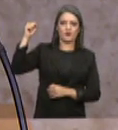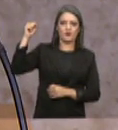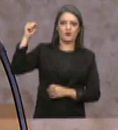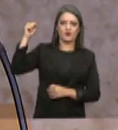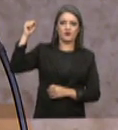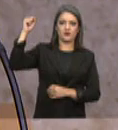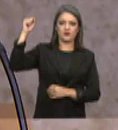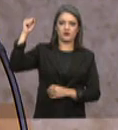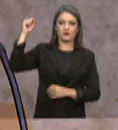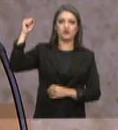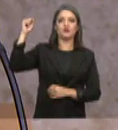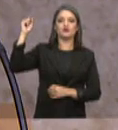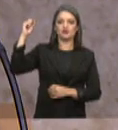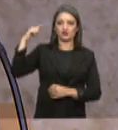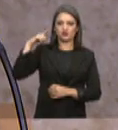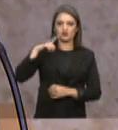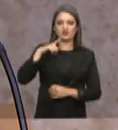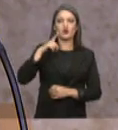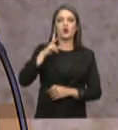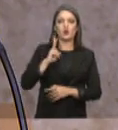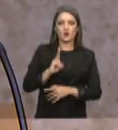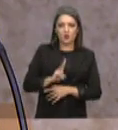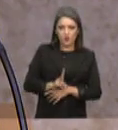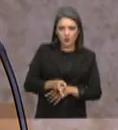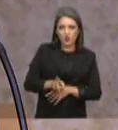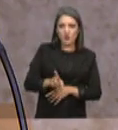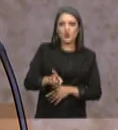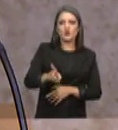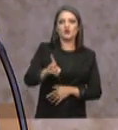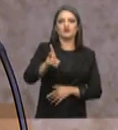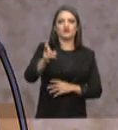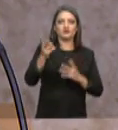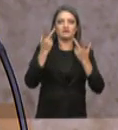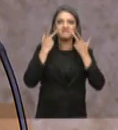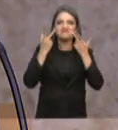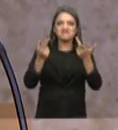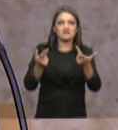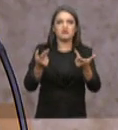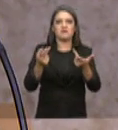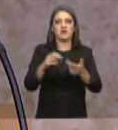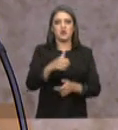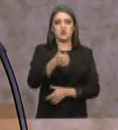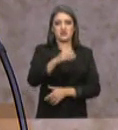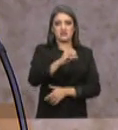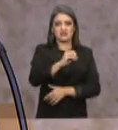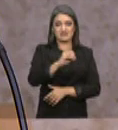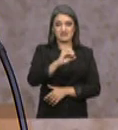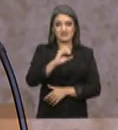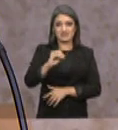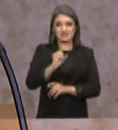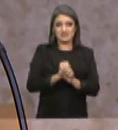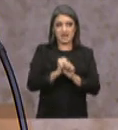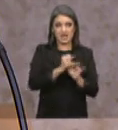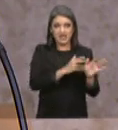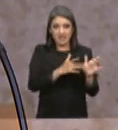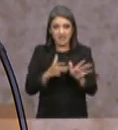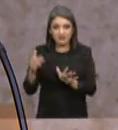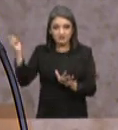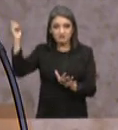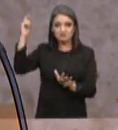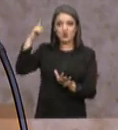o Sol continua fulgurante sem anos depois na memória